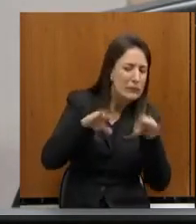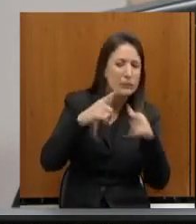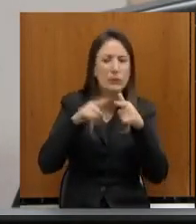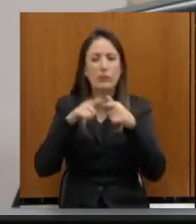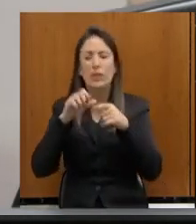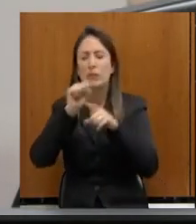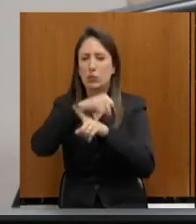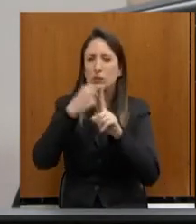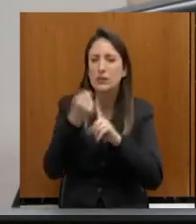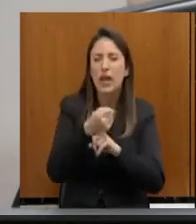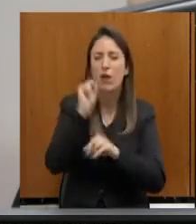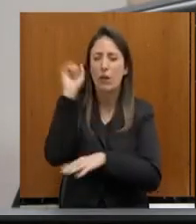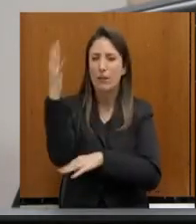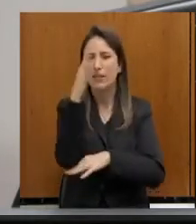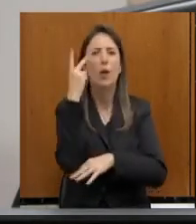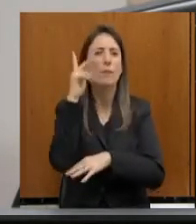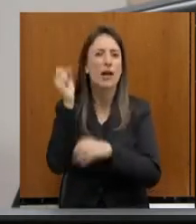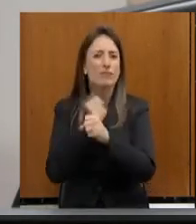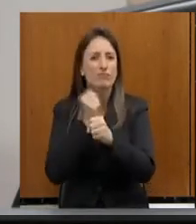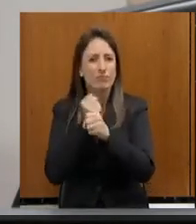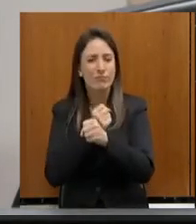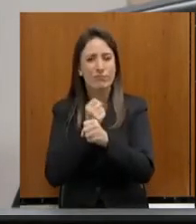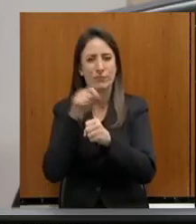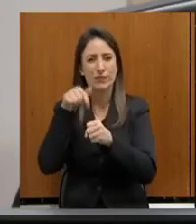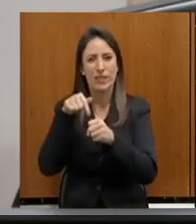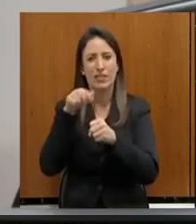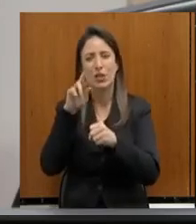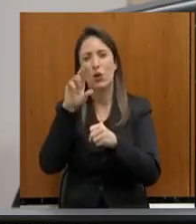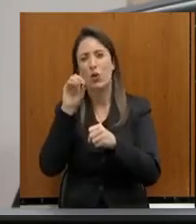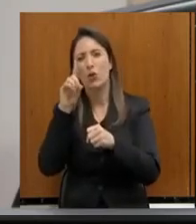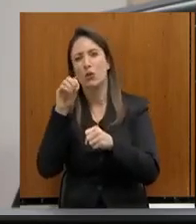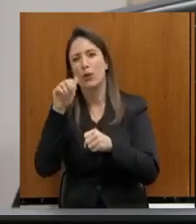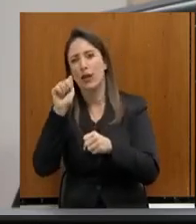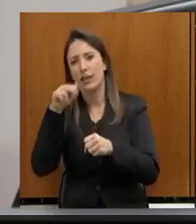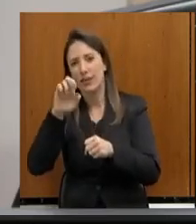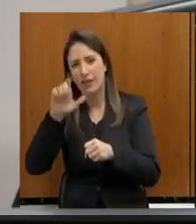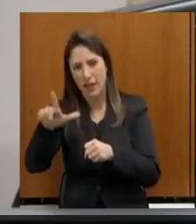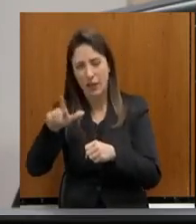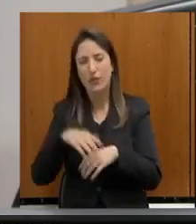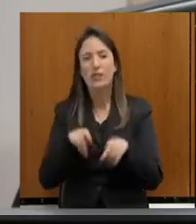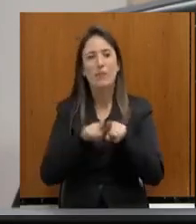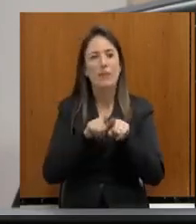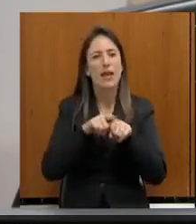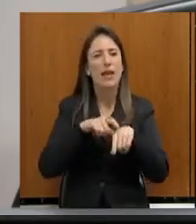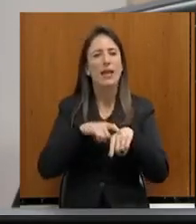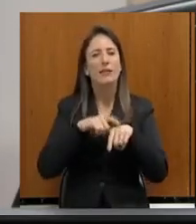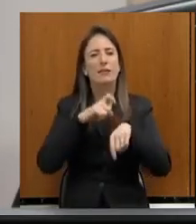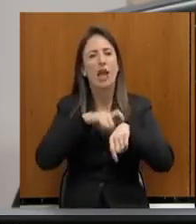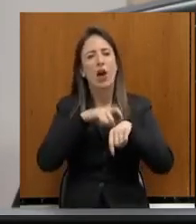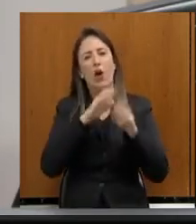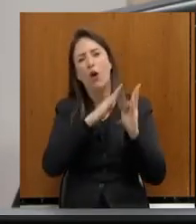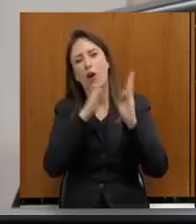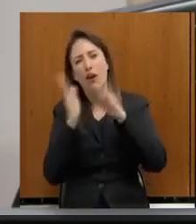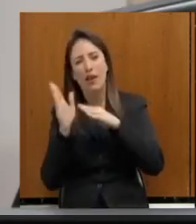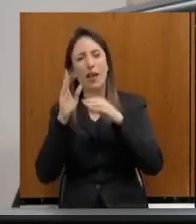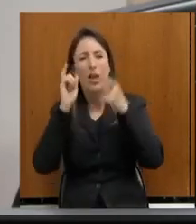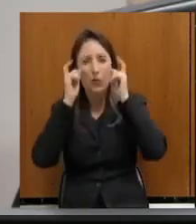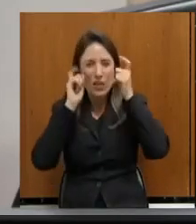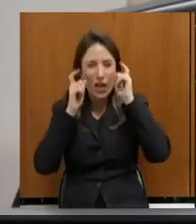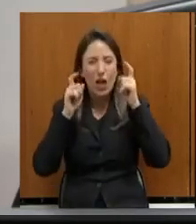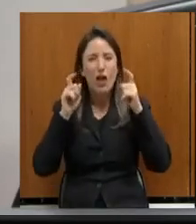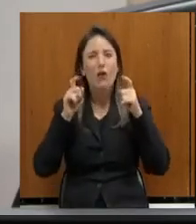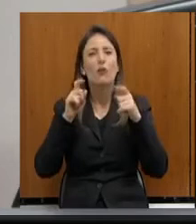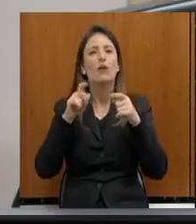empreendimento é que ainda seja a estrada que o pedido foi formulado durante reunião do Assembleia fiscaliza realizada no